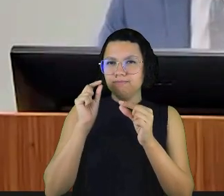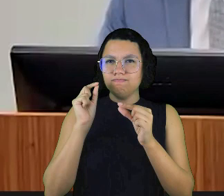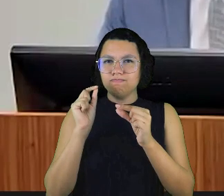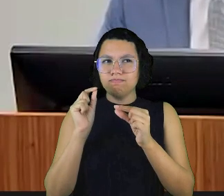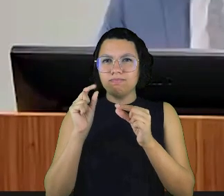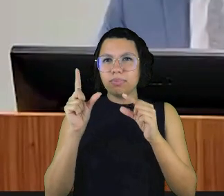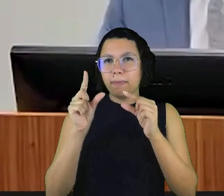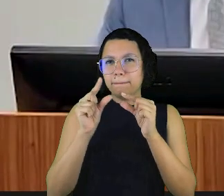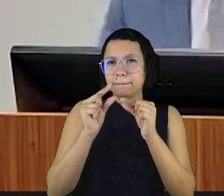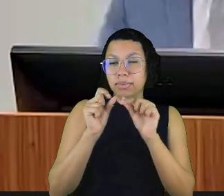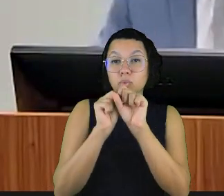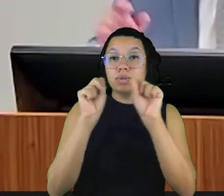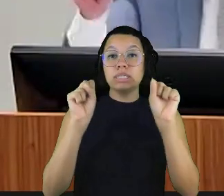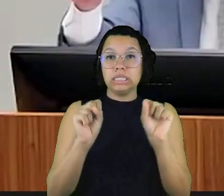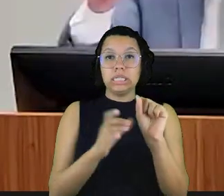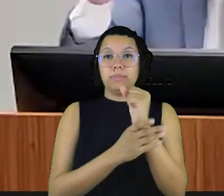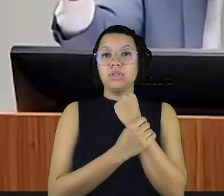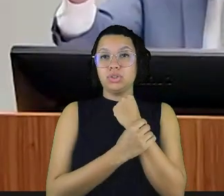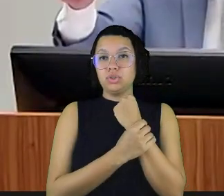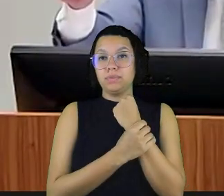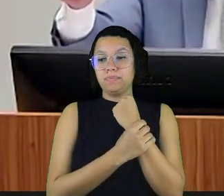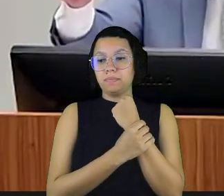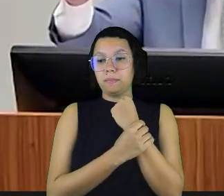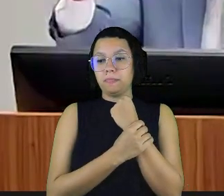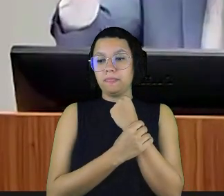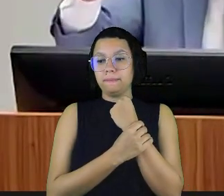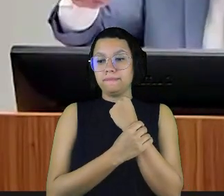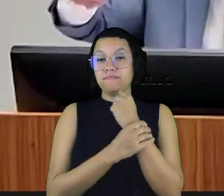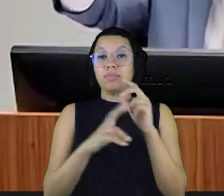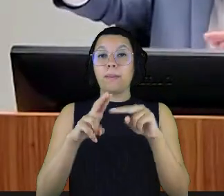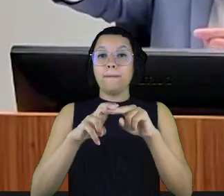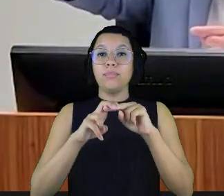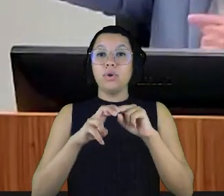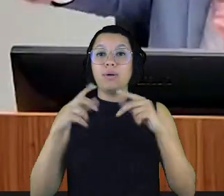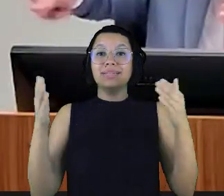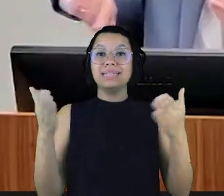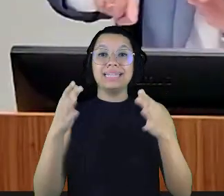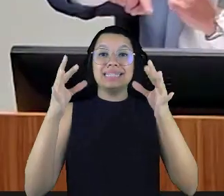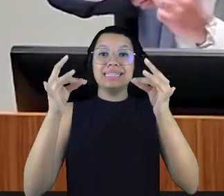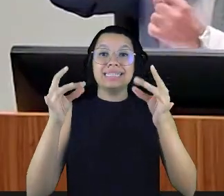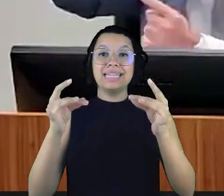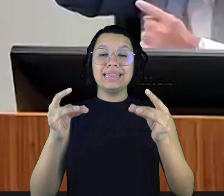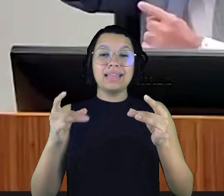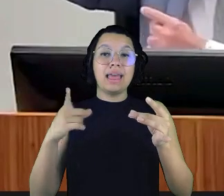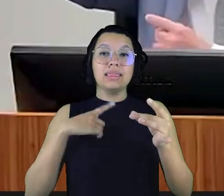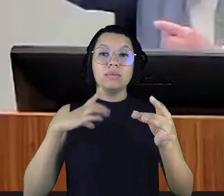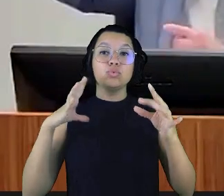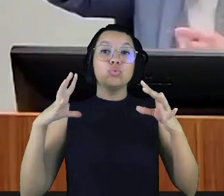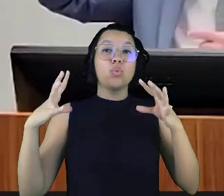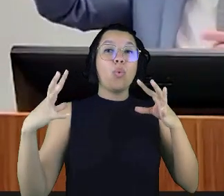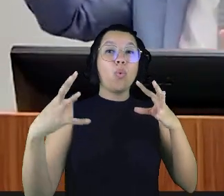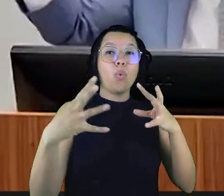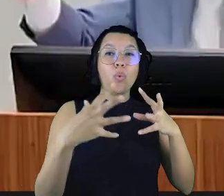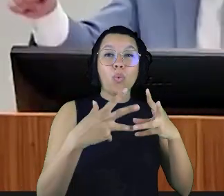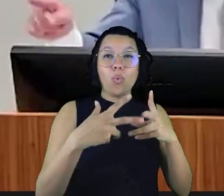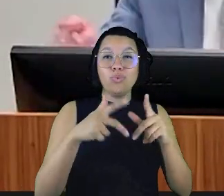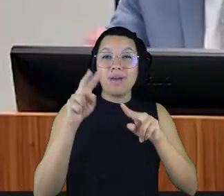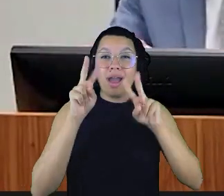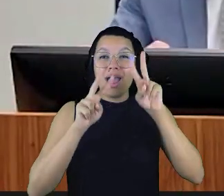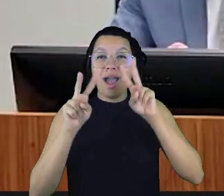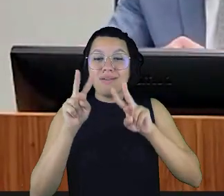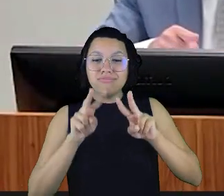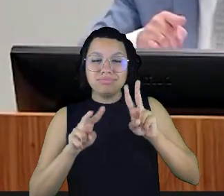microsistema de garantias, em função desse detalhe, nós temos toda uma revisão de